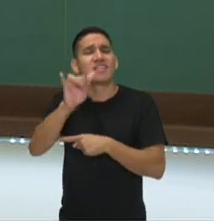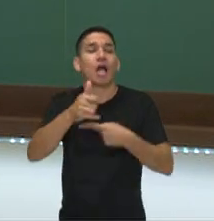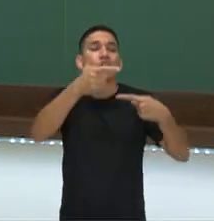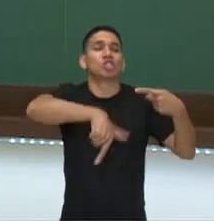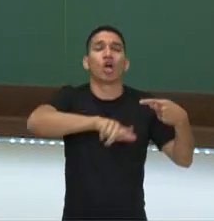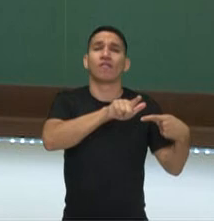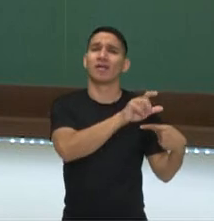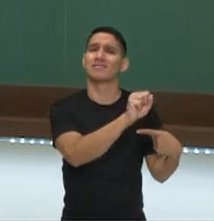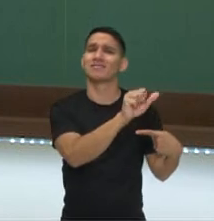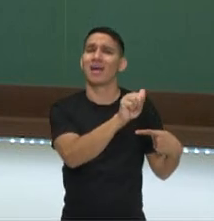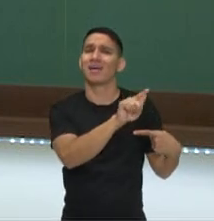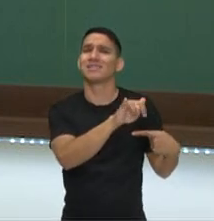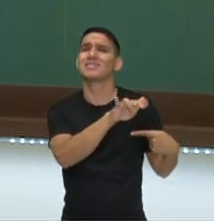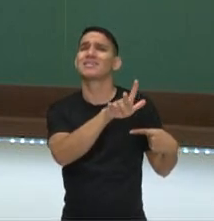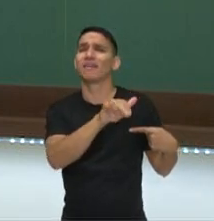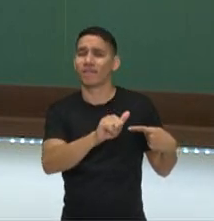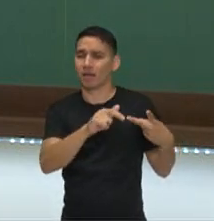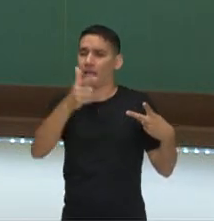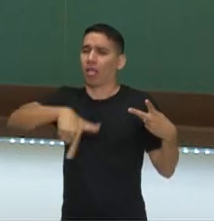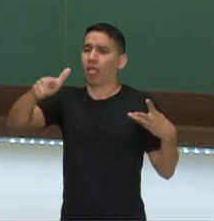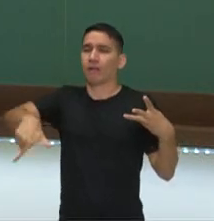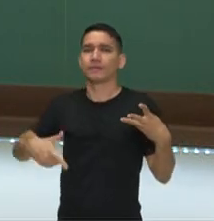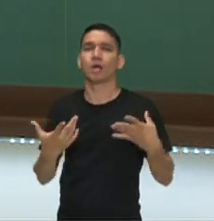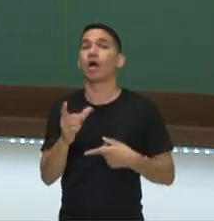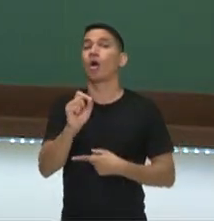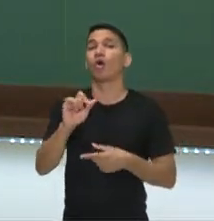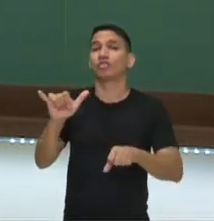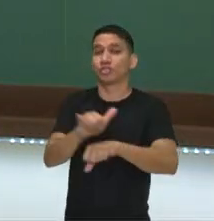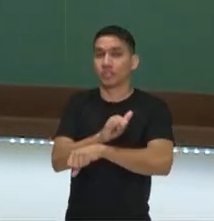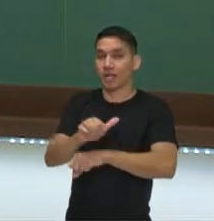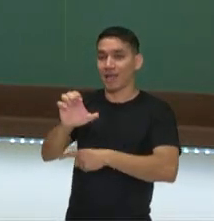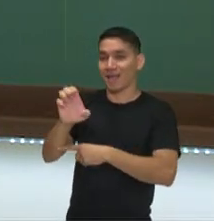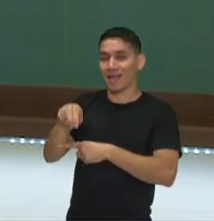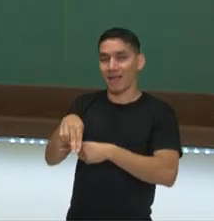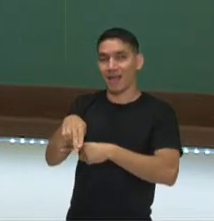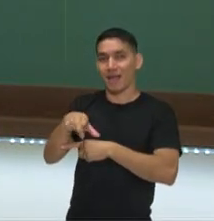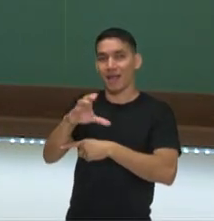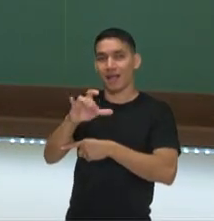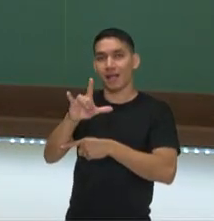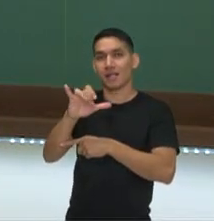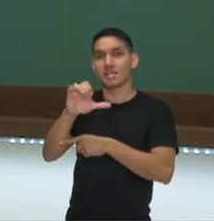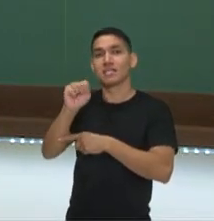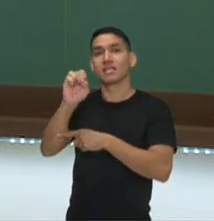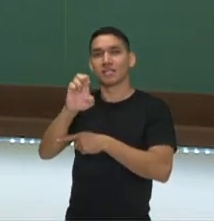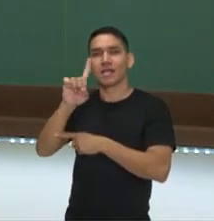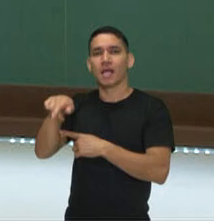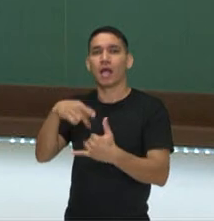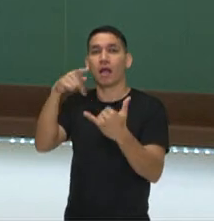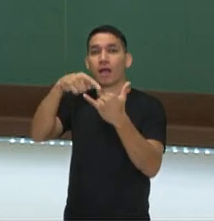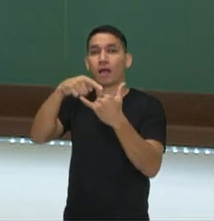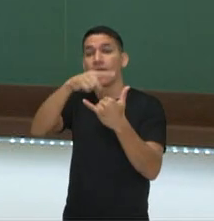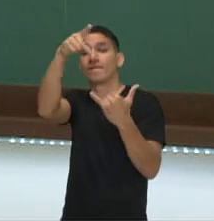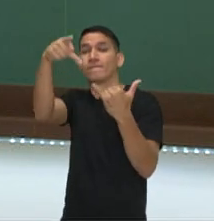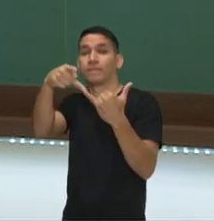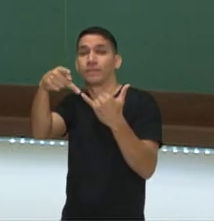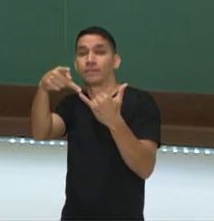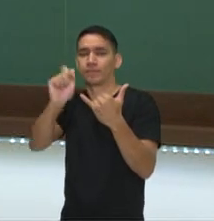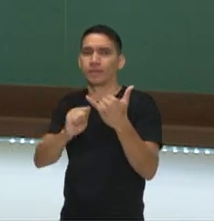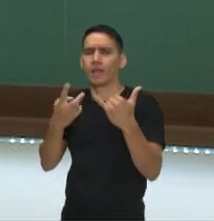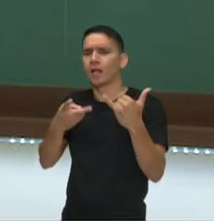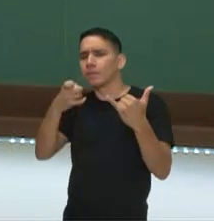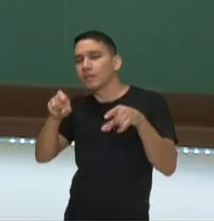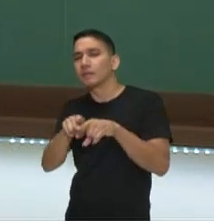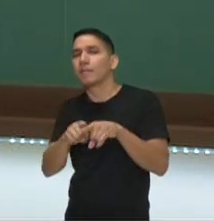Eu uso o quê? A ênclise, o pronome após o verbo, e eu coloco aqui, ó, engolia-a.